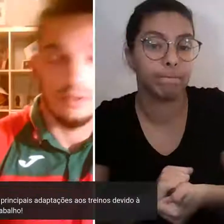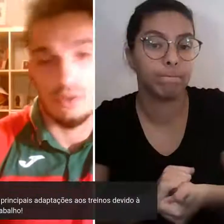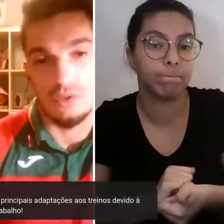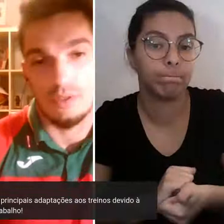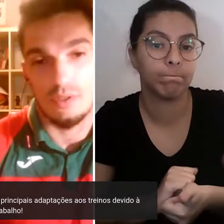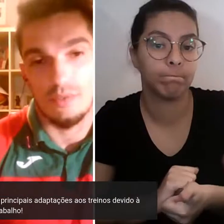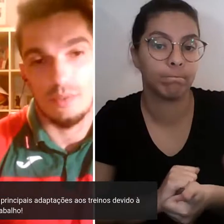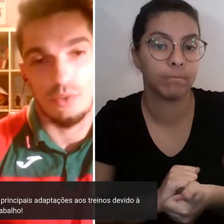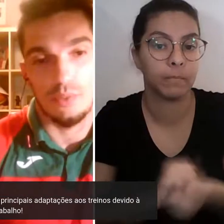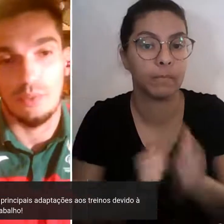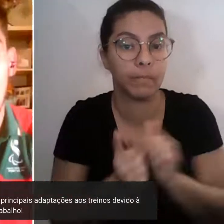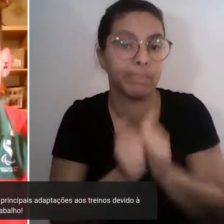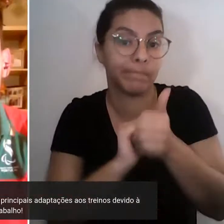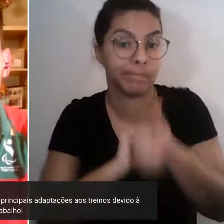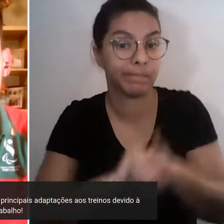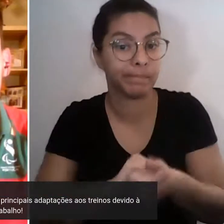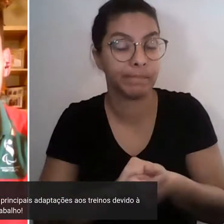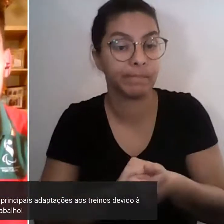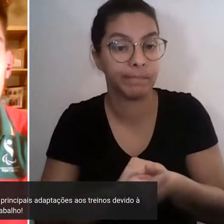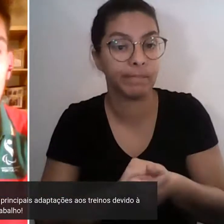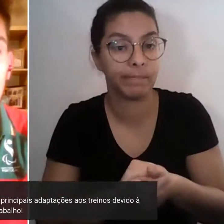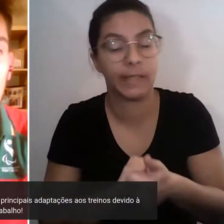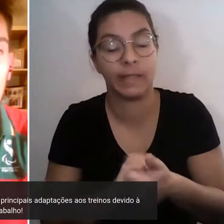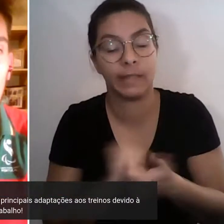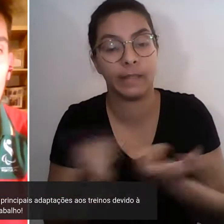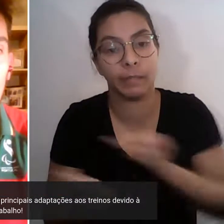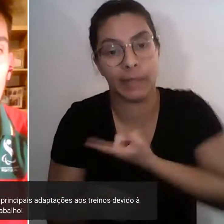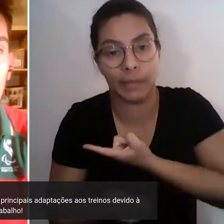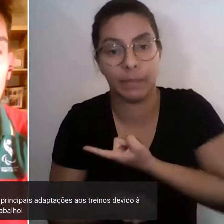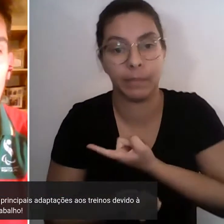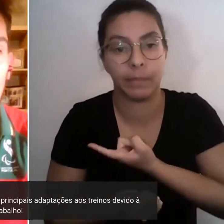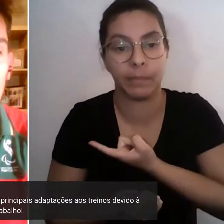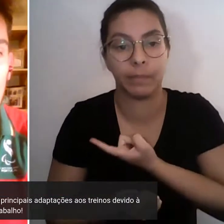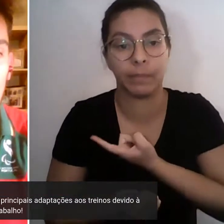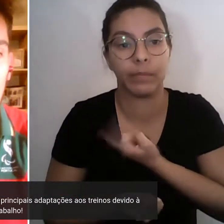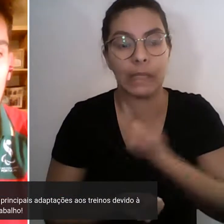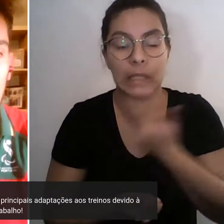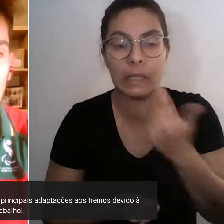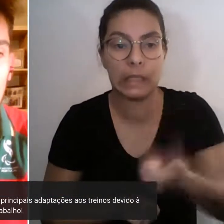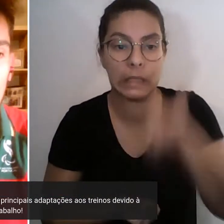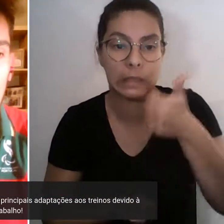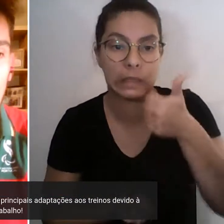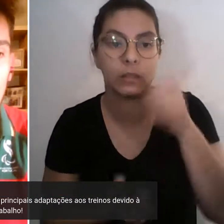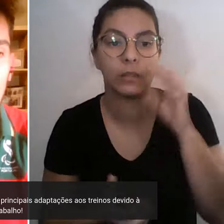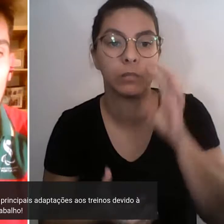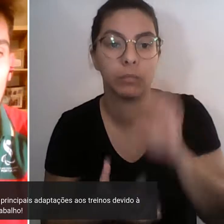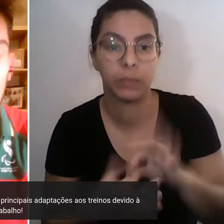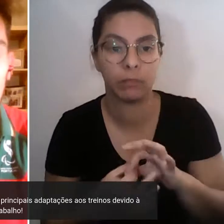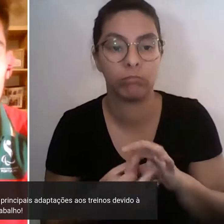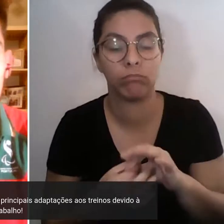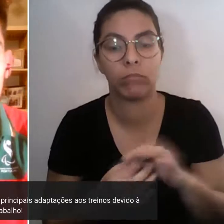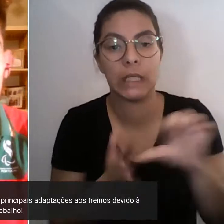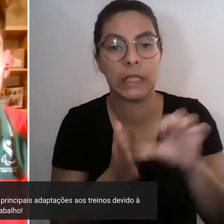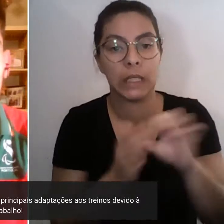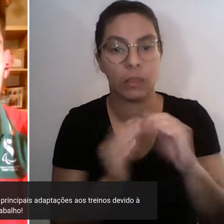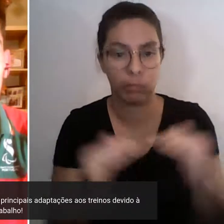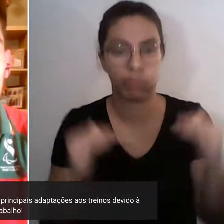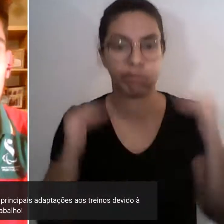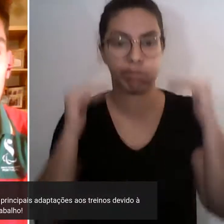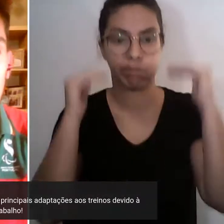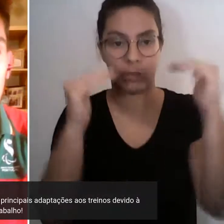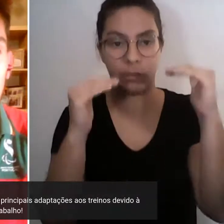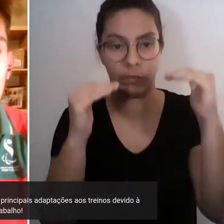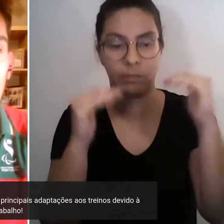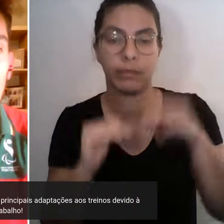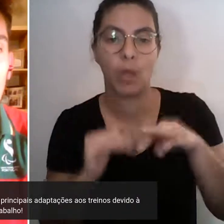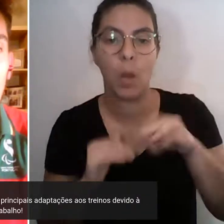que nós tivemos que optar. A principal foi o Centro de Alto Rendimento em Montemor, ter fechado, e